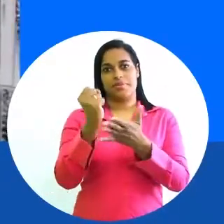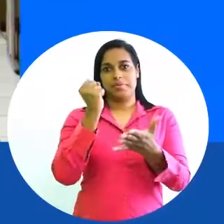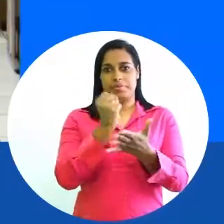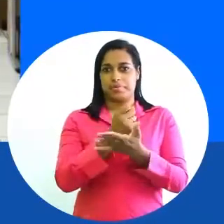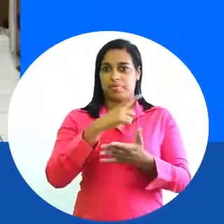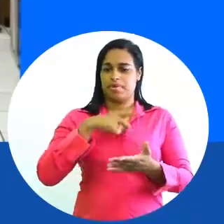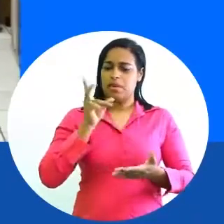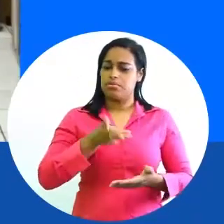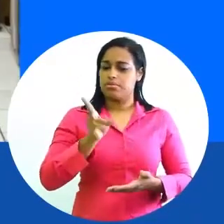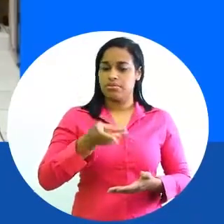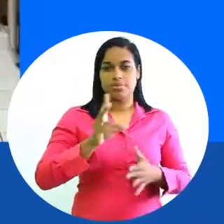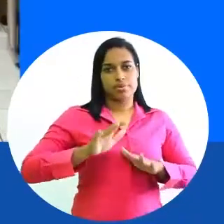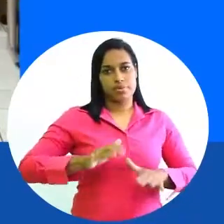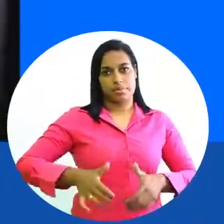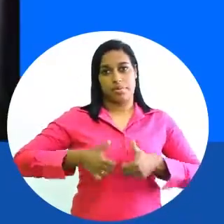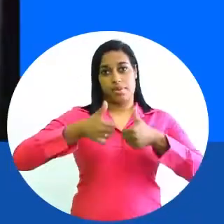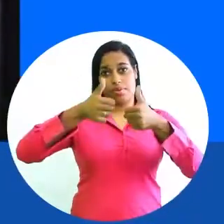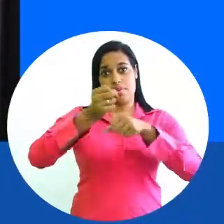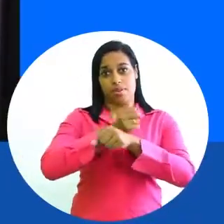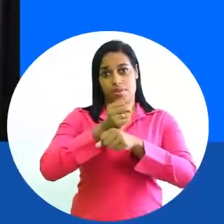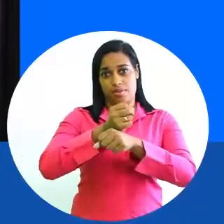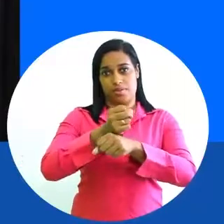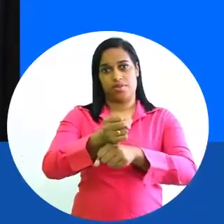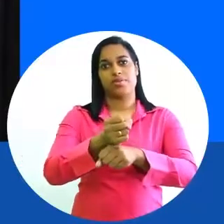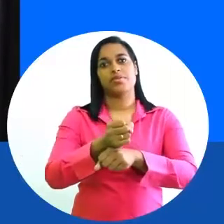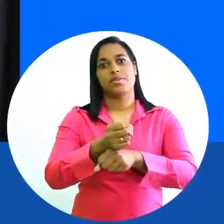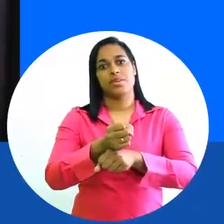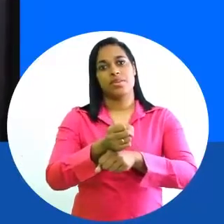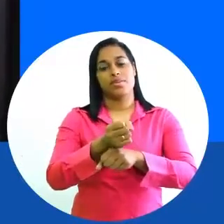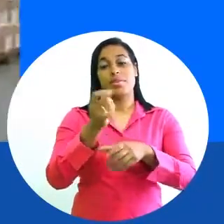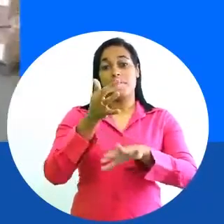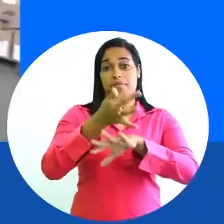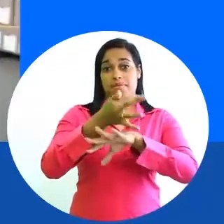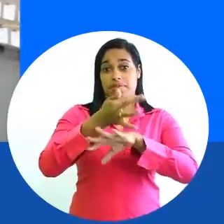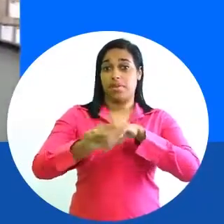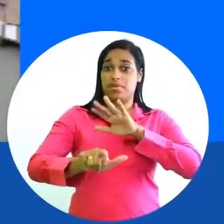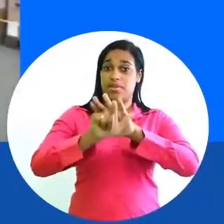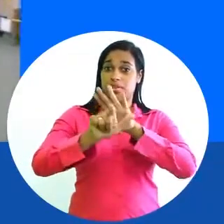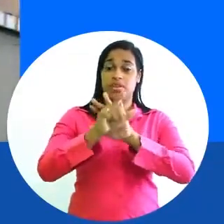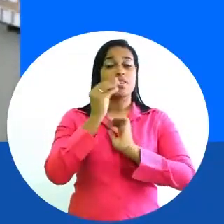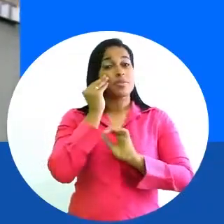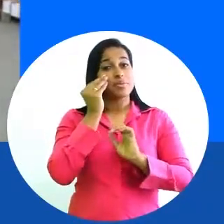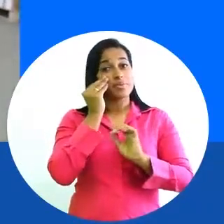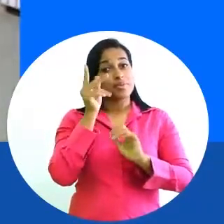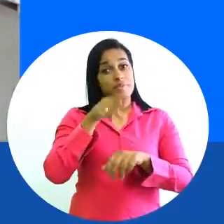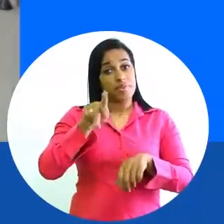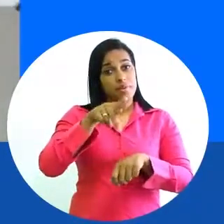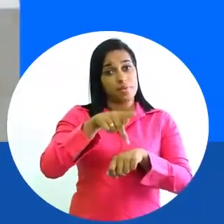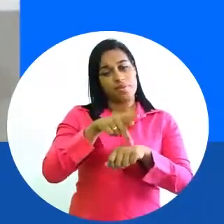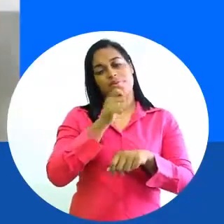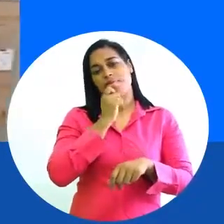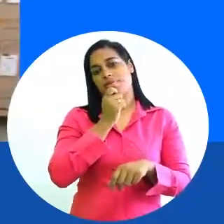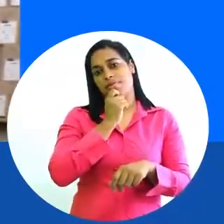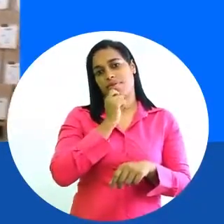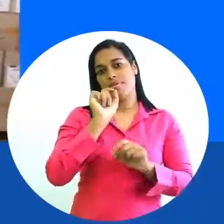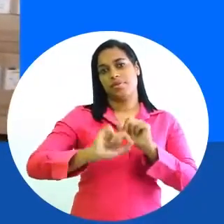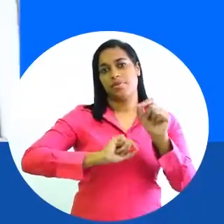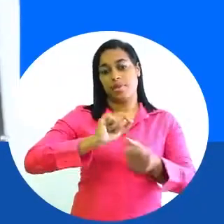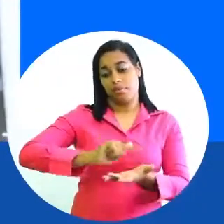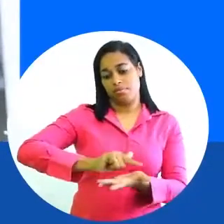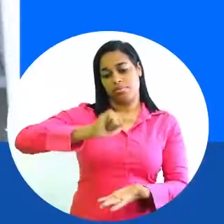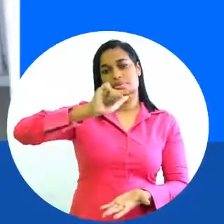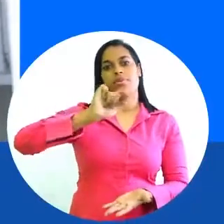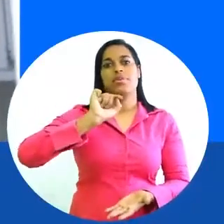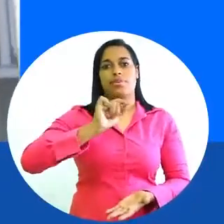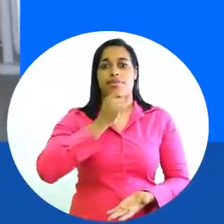terem avançado bastante nos últimos anos, a burocracia e a falta de leis específicas no país ainda fazem com que montanhas